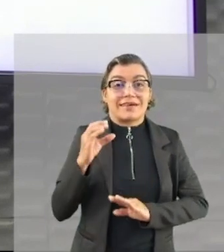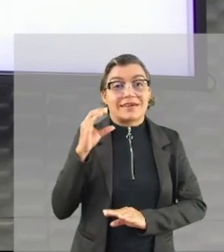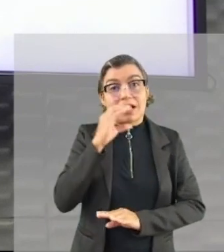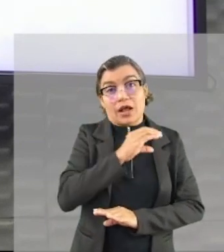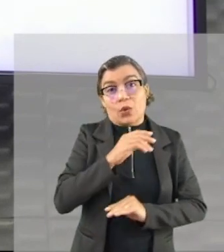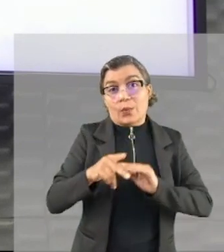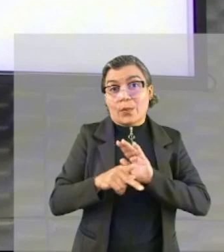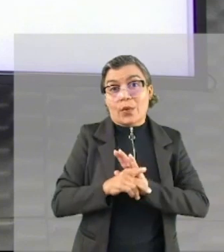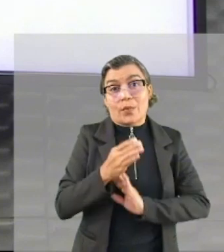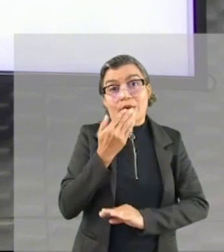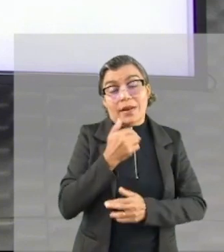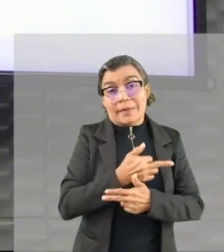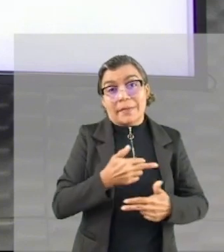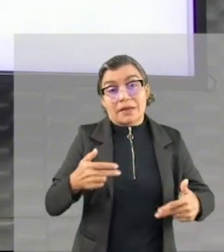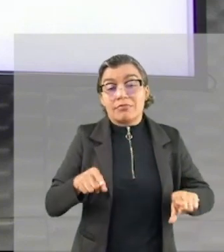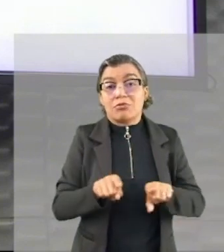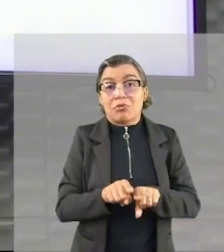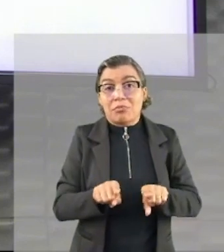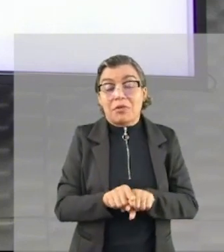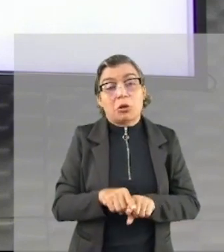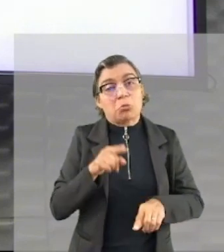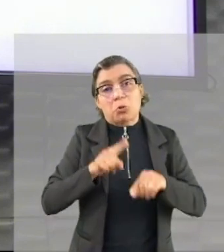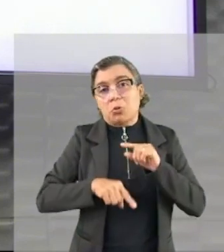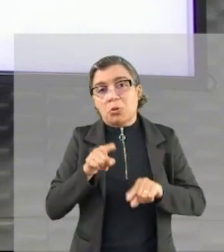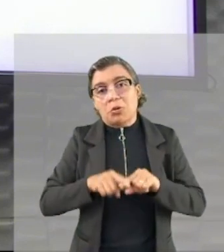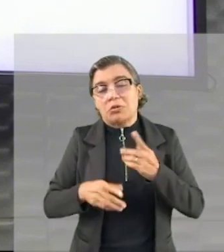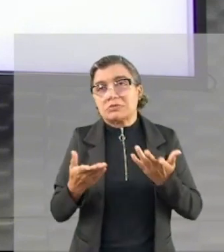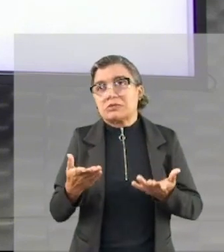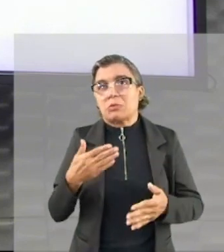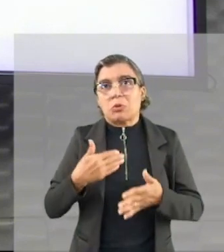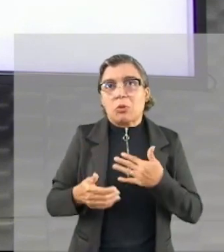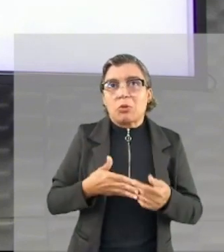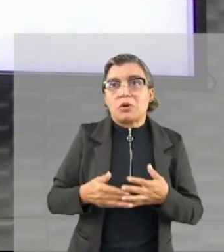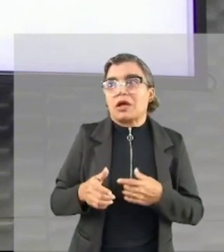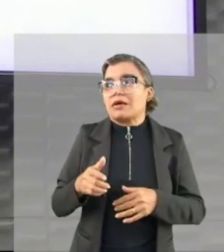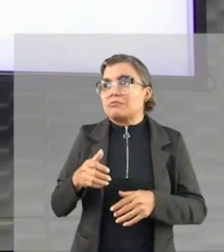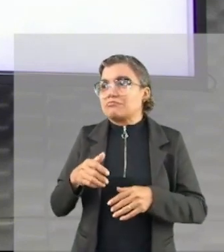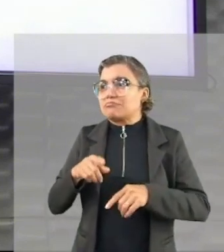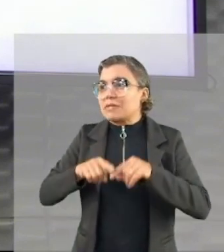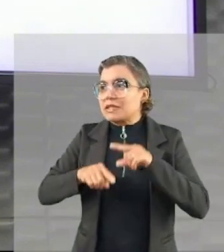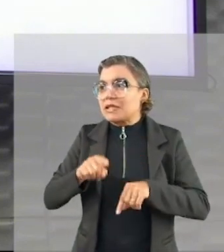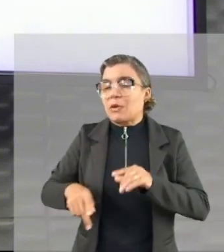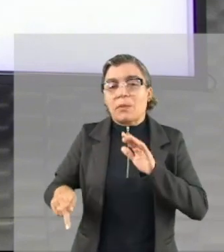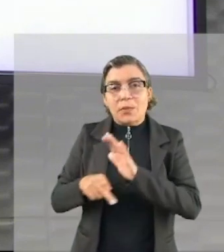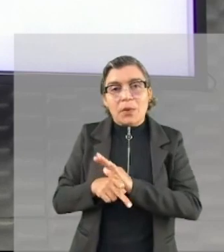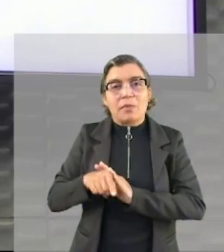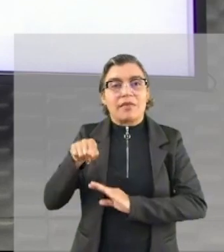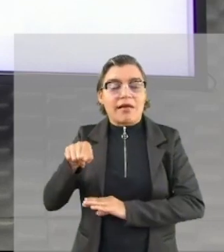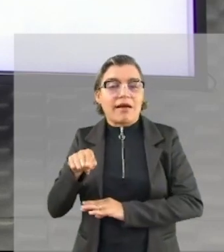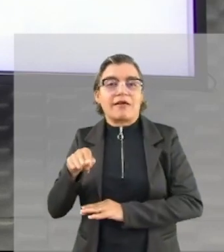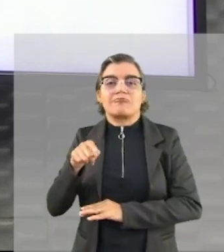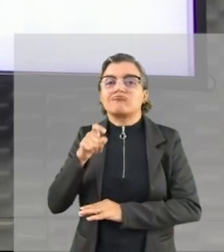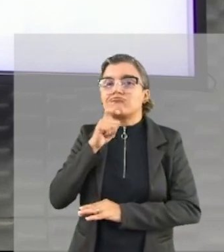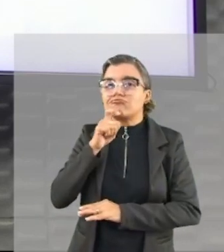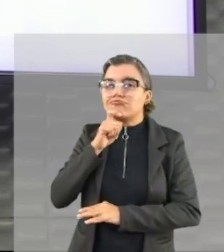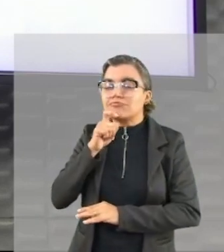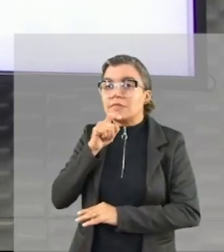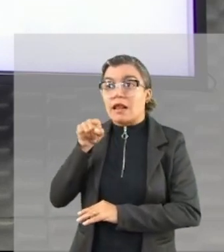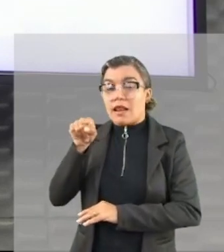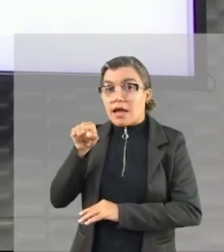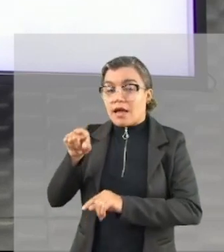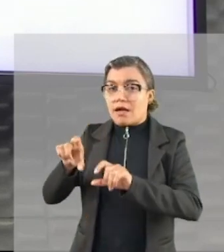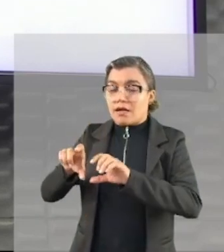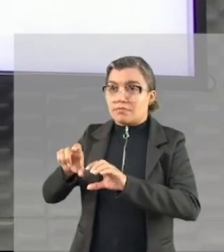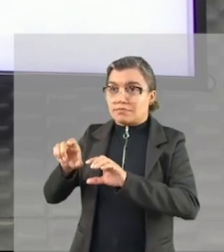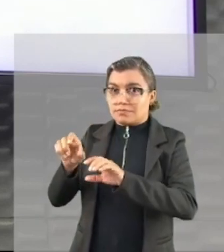dos alimentos ou tirar calor de qualquer coisa que se coloque dentro do refrigerador. Então, aquele refrigerador com grossas camadas